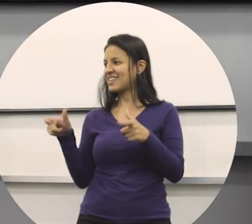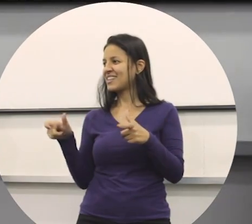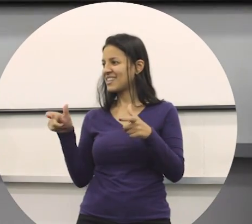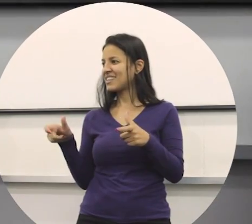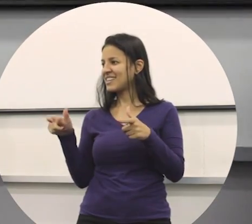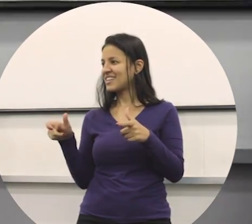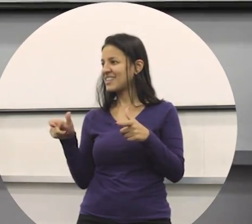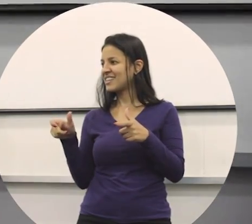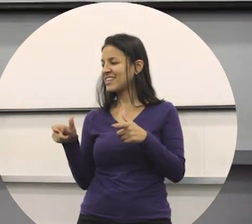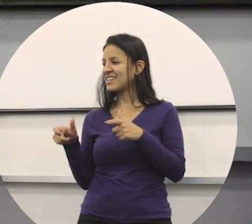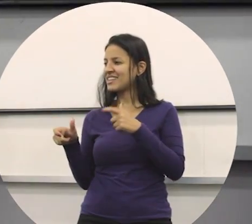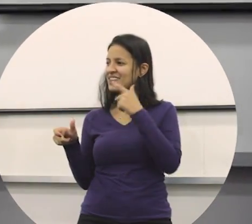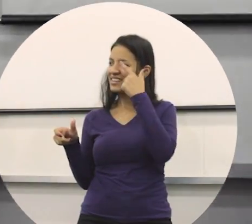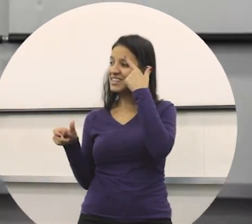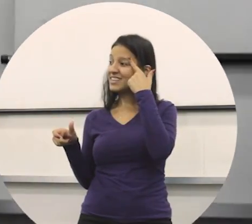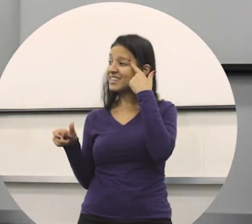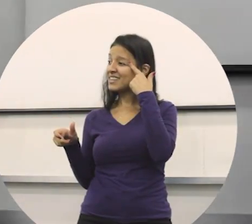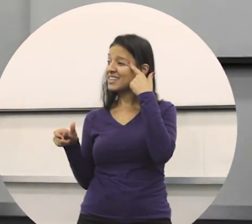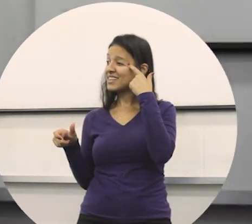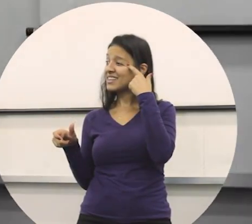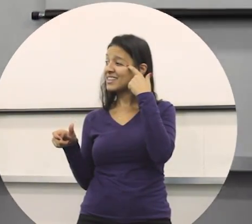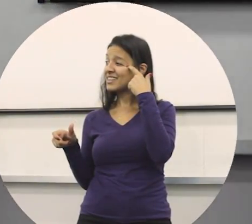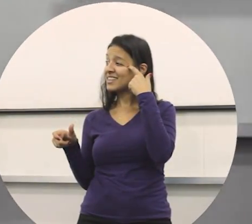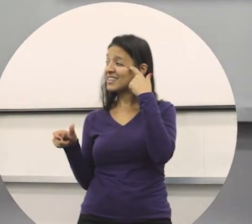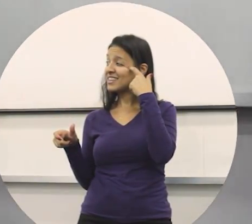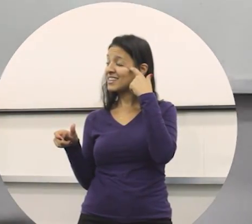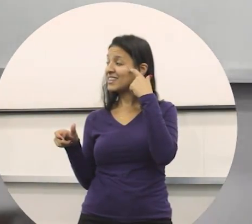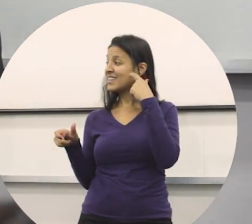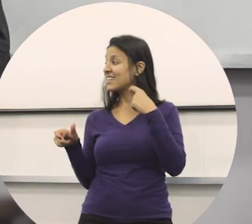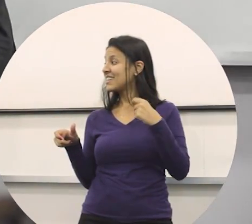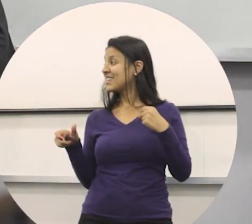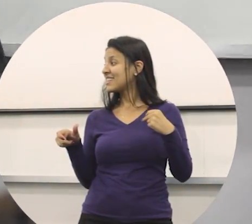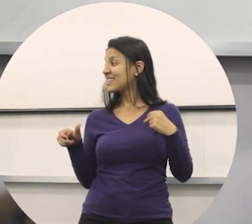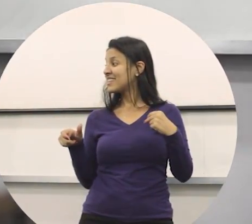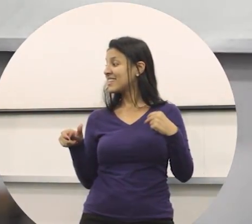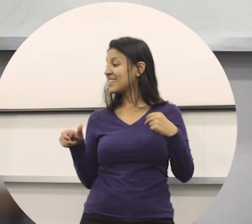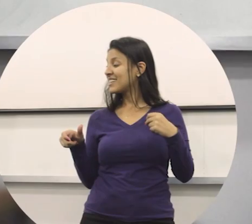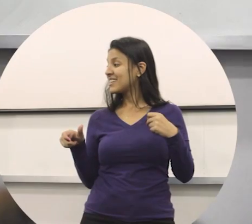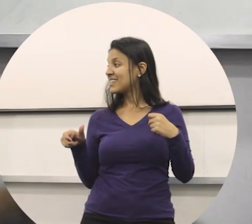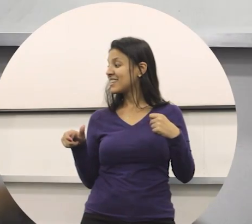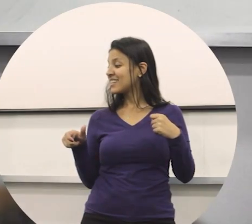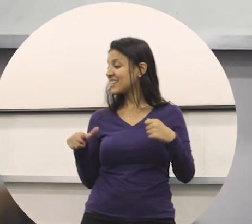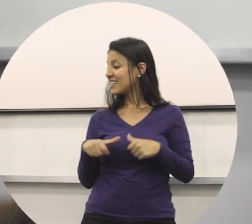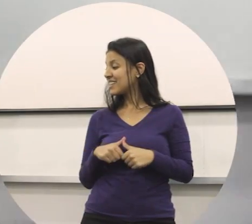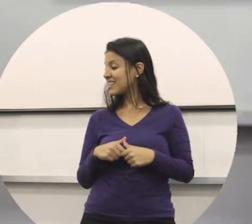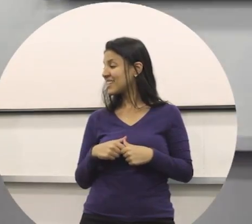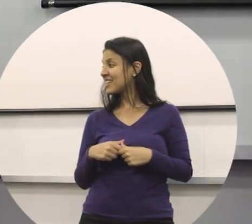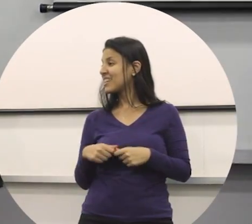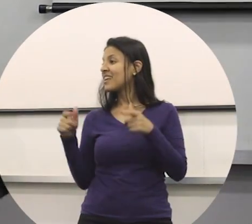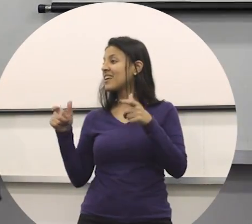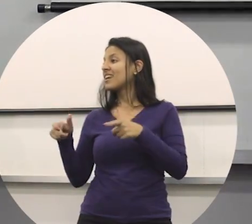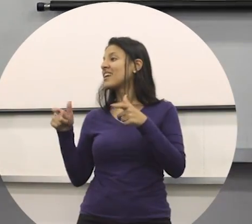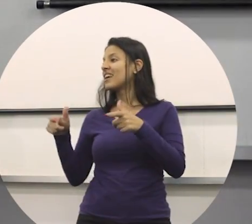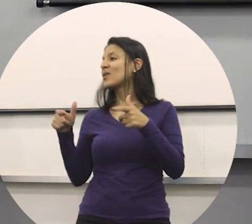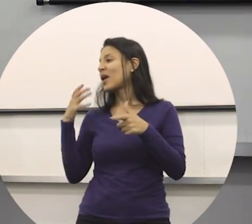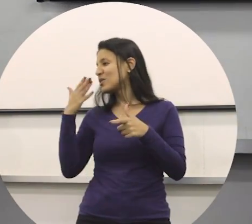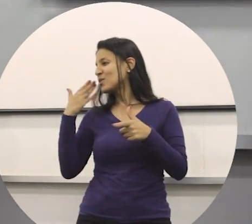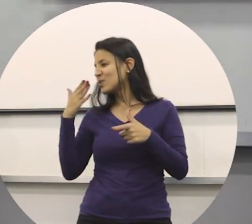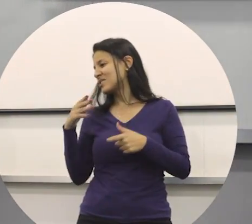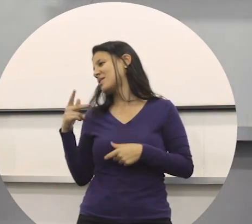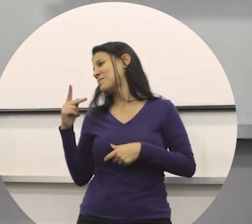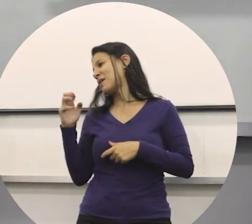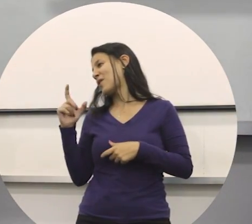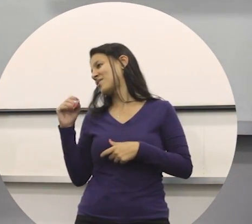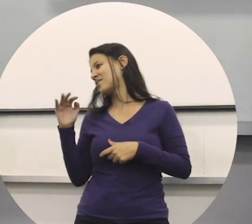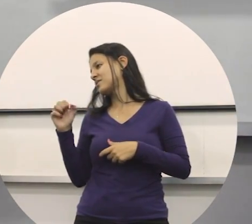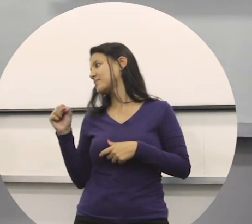doce, não fica com nada. Nada, a terra do leite perdido. É um prazer, gente, ter vocês. Imagina, o prazer é meu. Vim aqui